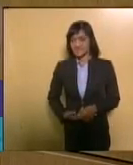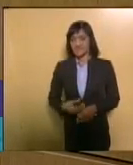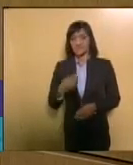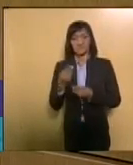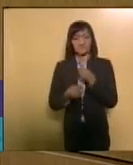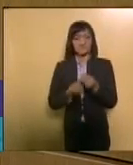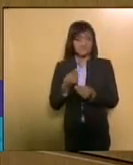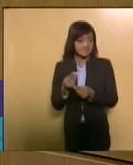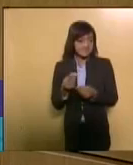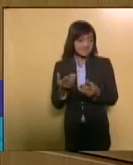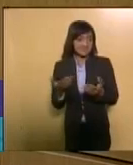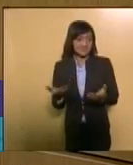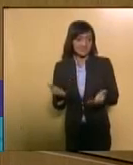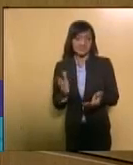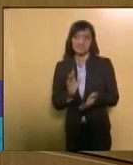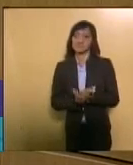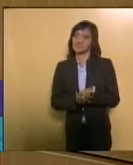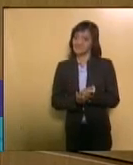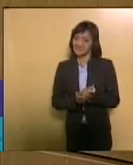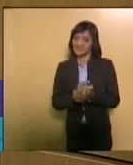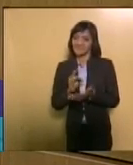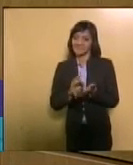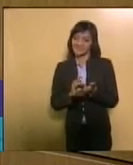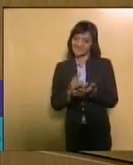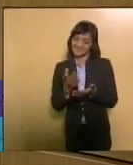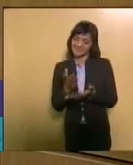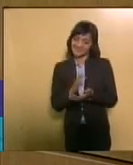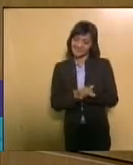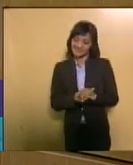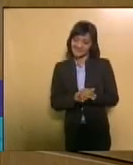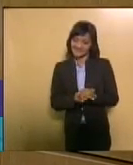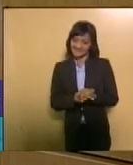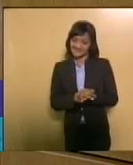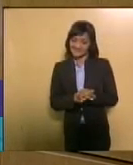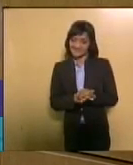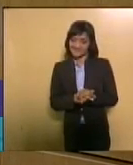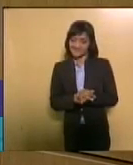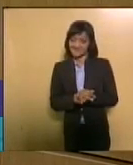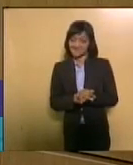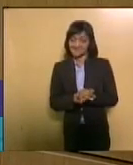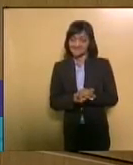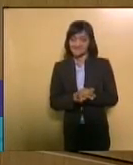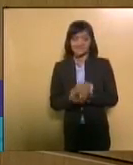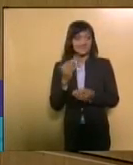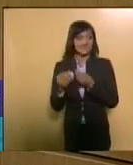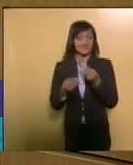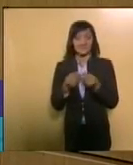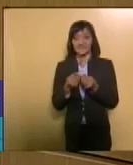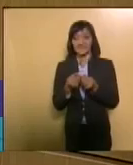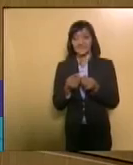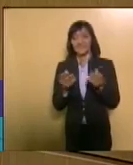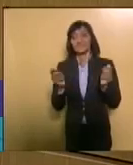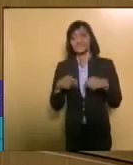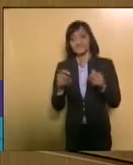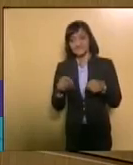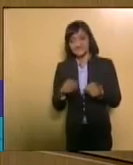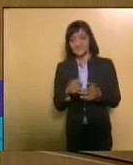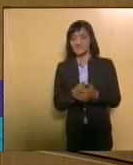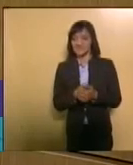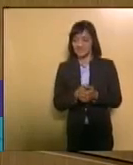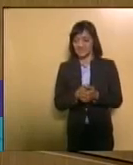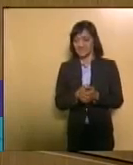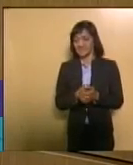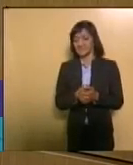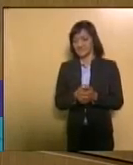ou a ausência de mecanismos de controle né a decisões de superior hierárquicos que muitas vezes não são